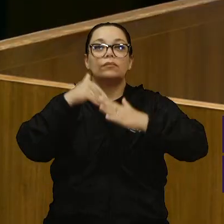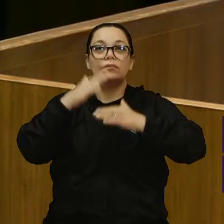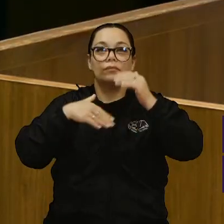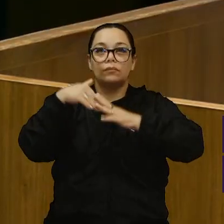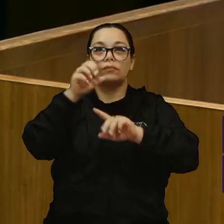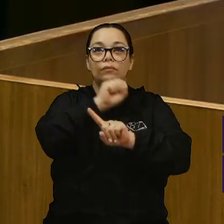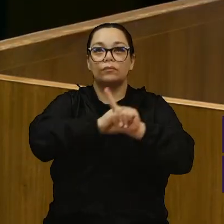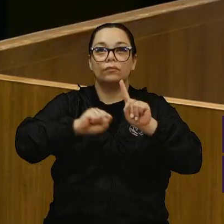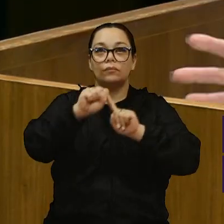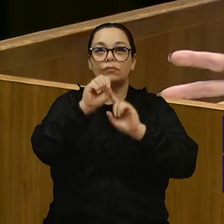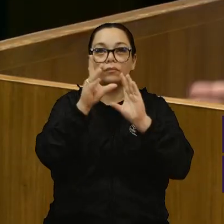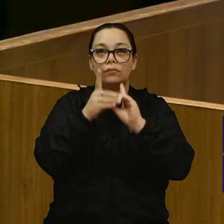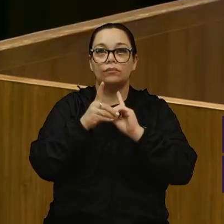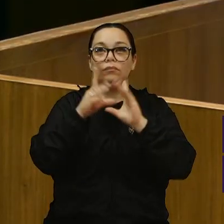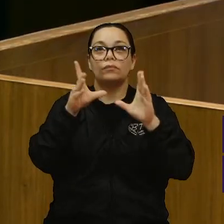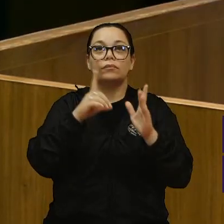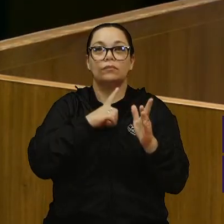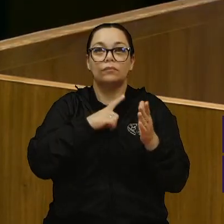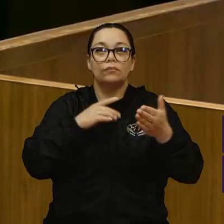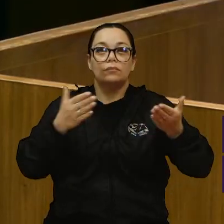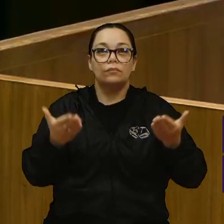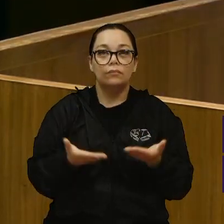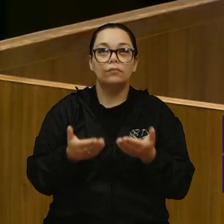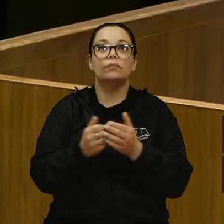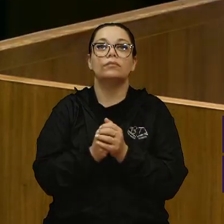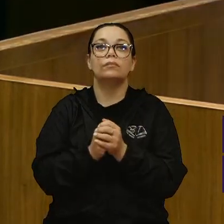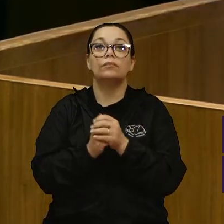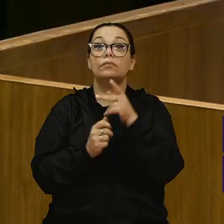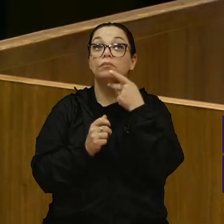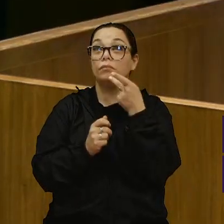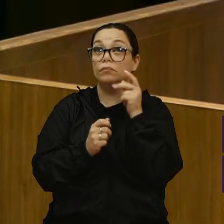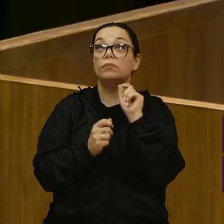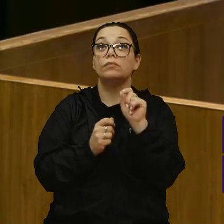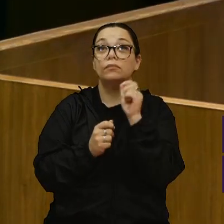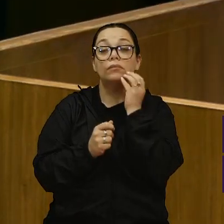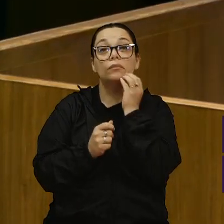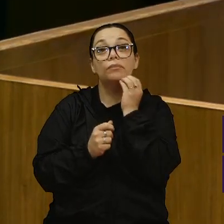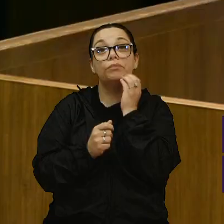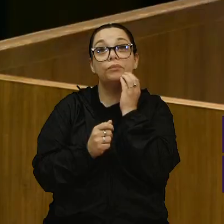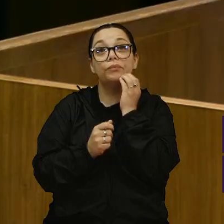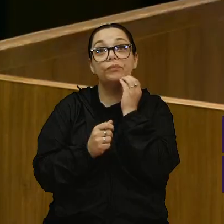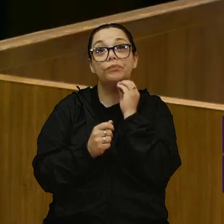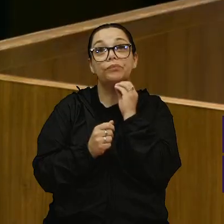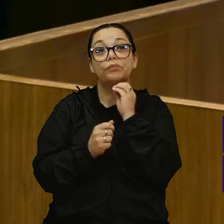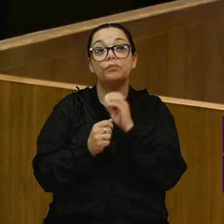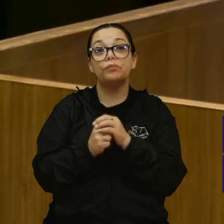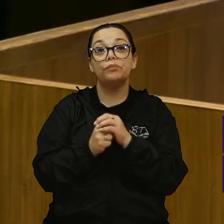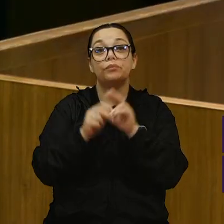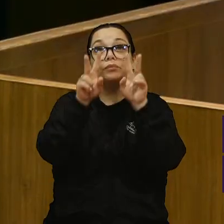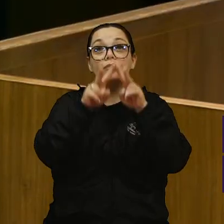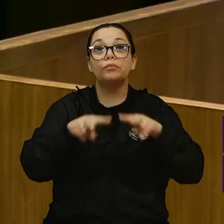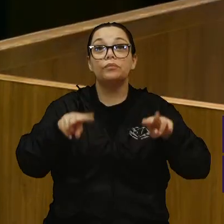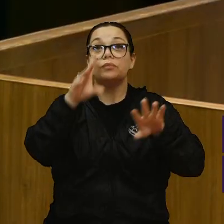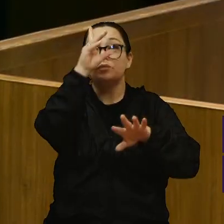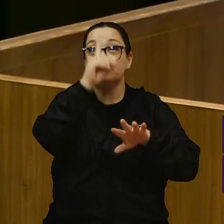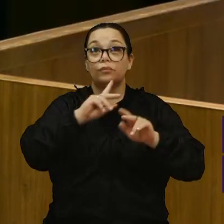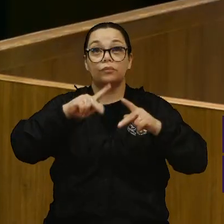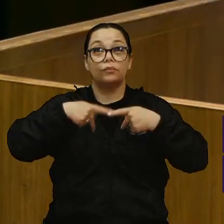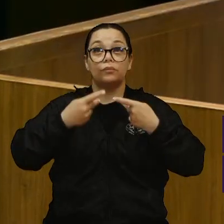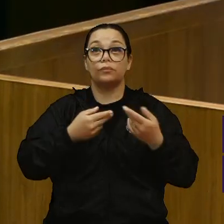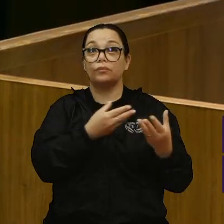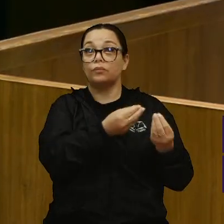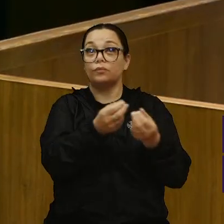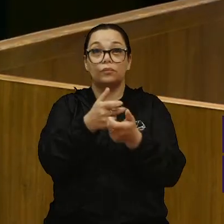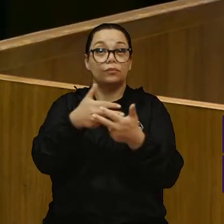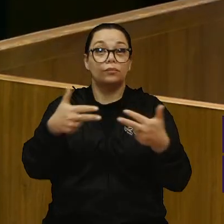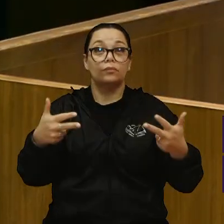sociedade democrática que nós temos hoje, e dizer uma visão de direitos humanos, porque são muitas coisas,